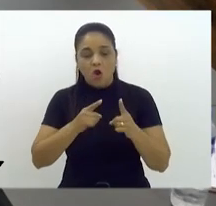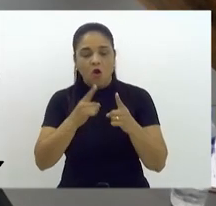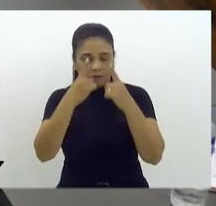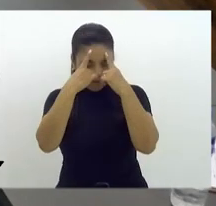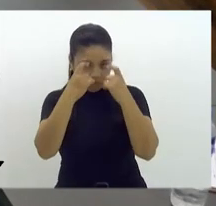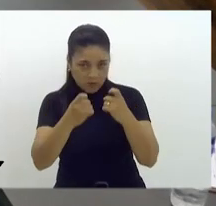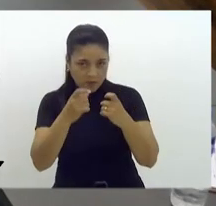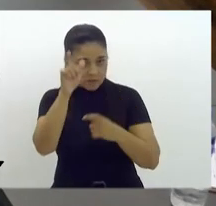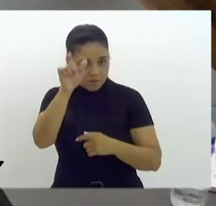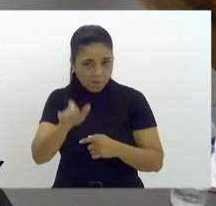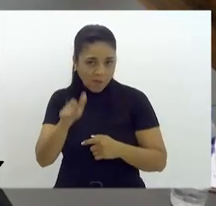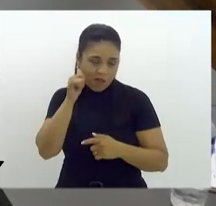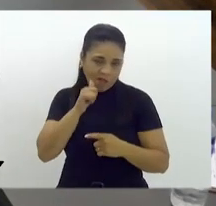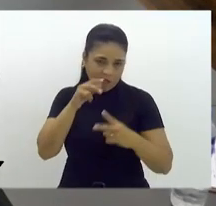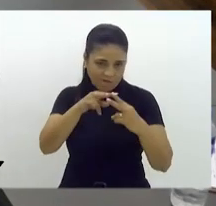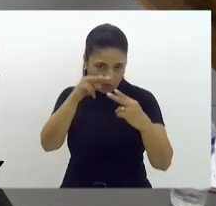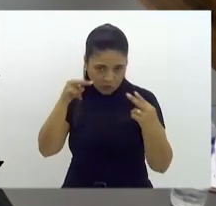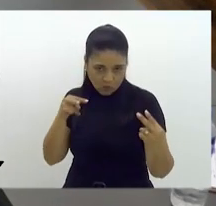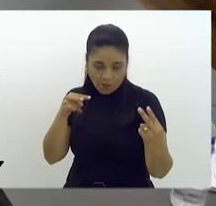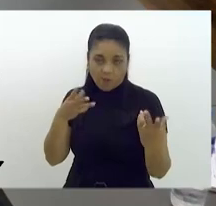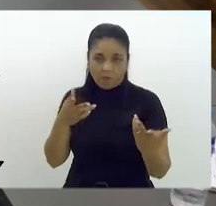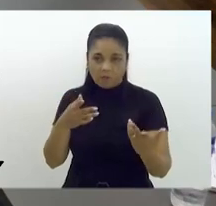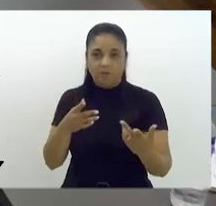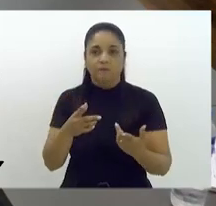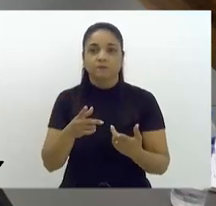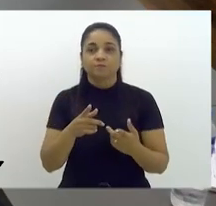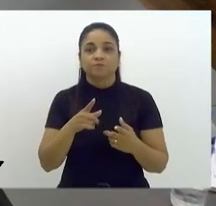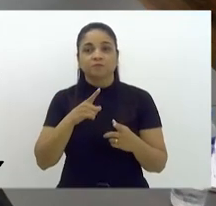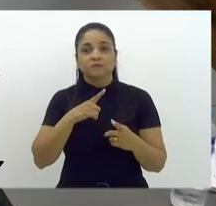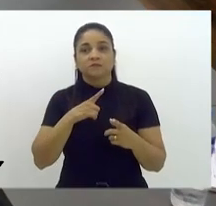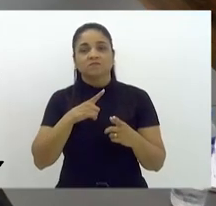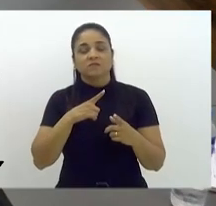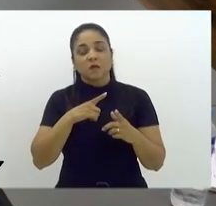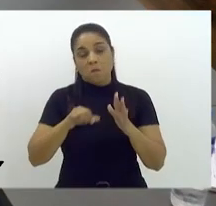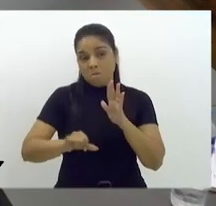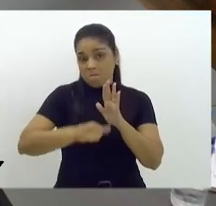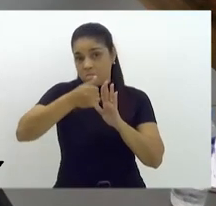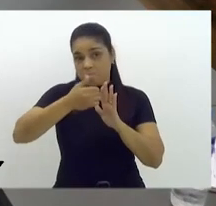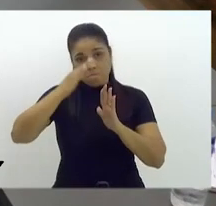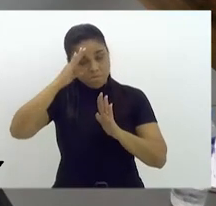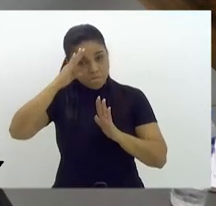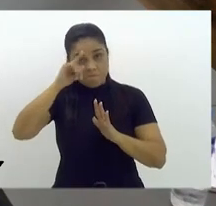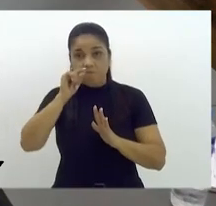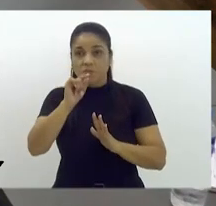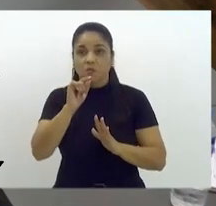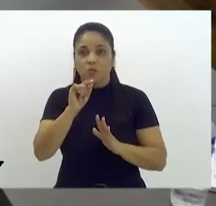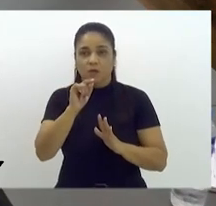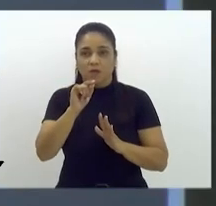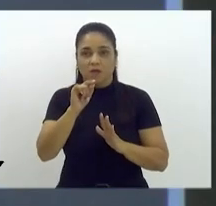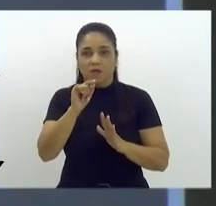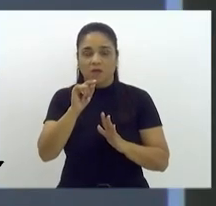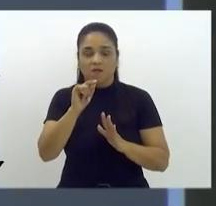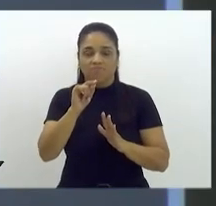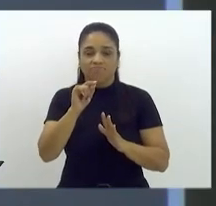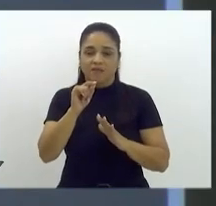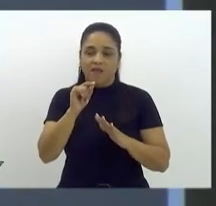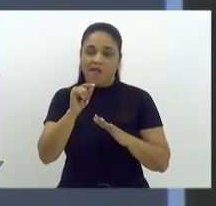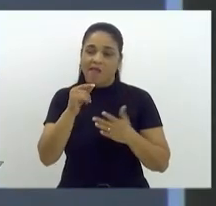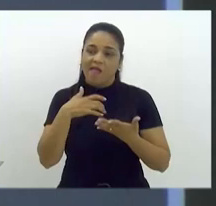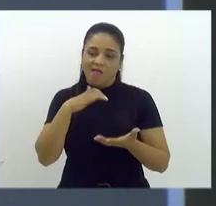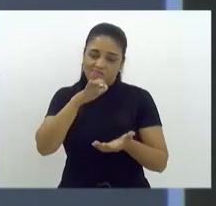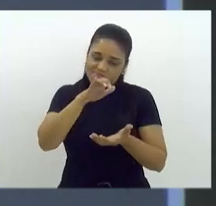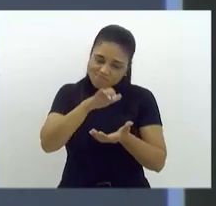virtual mas o que vem logo em cima acima o que vem preponderantemente é a relação afetiva né